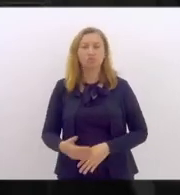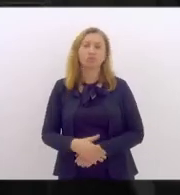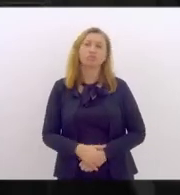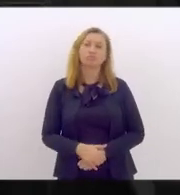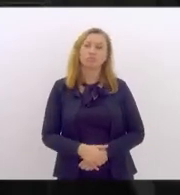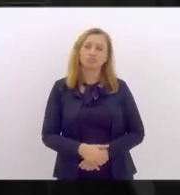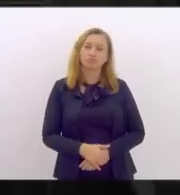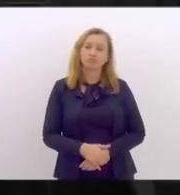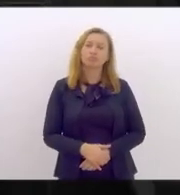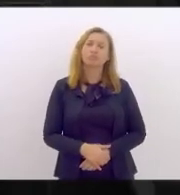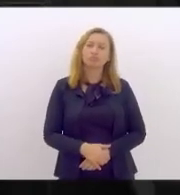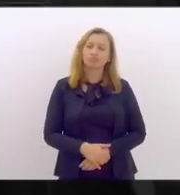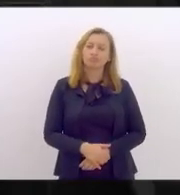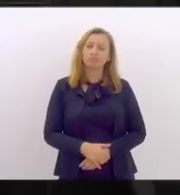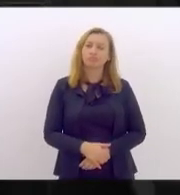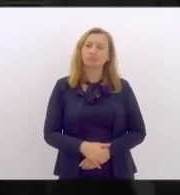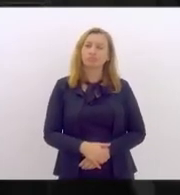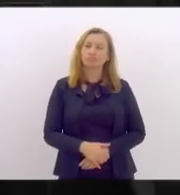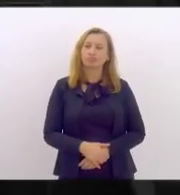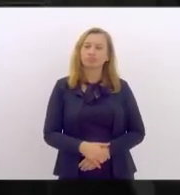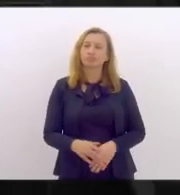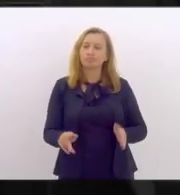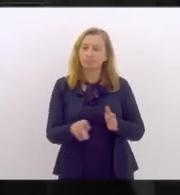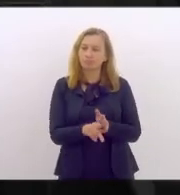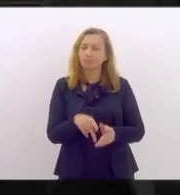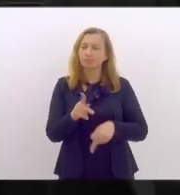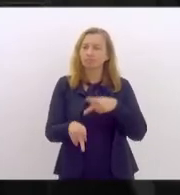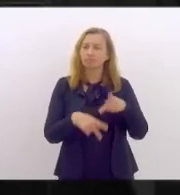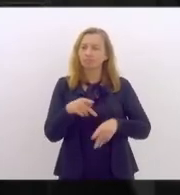ao povo do Estado do Rio de Janeiro